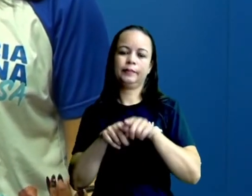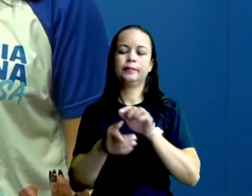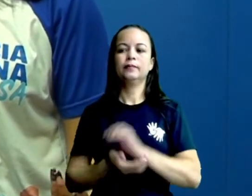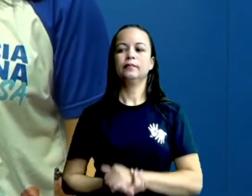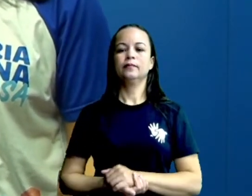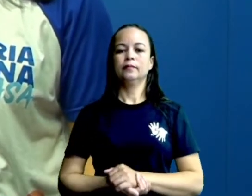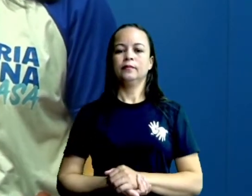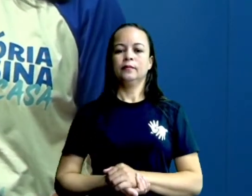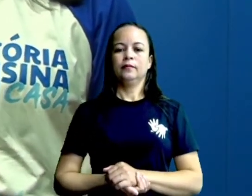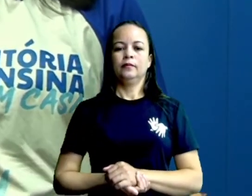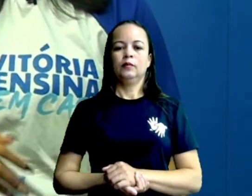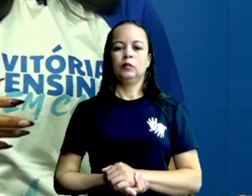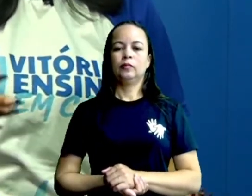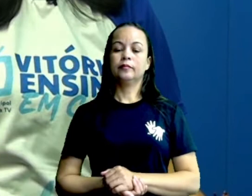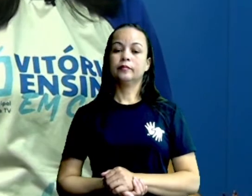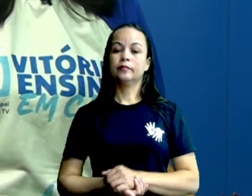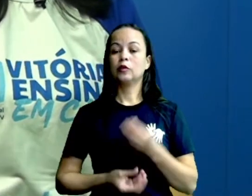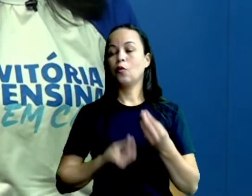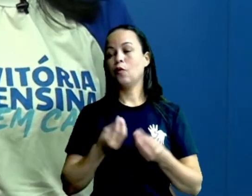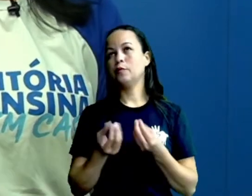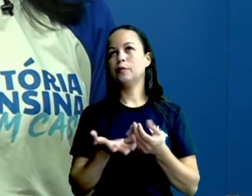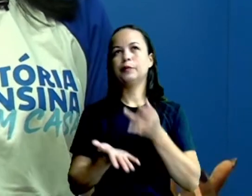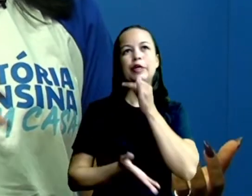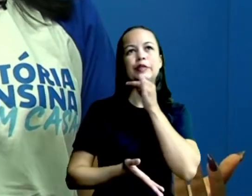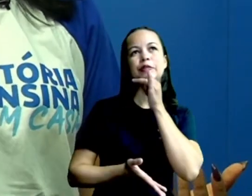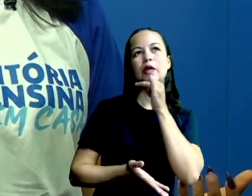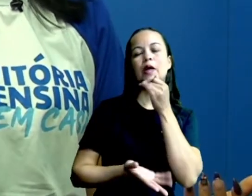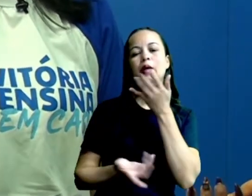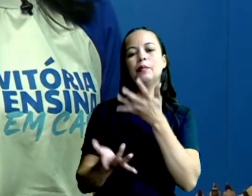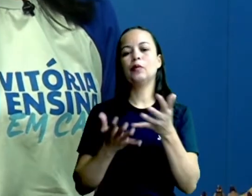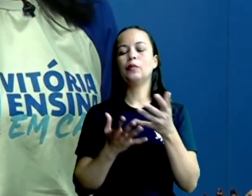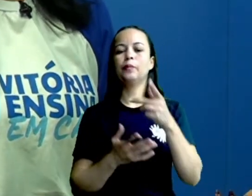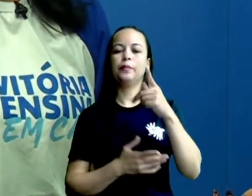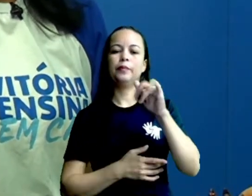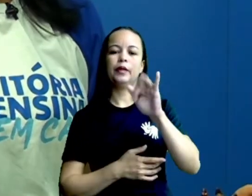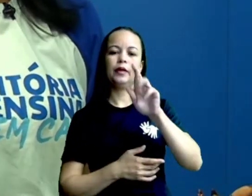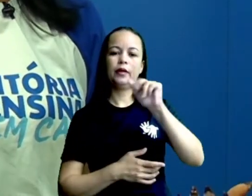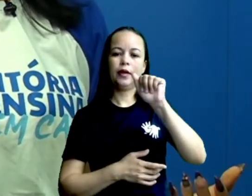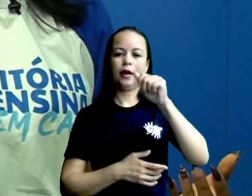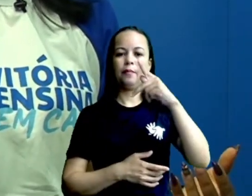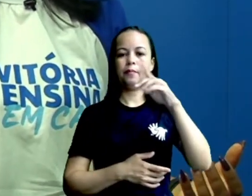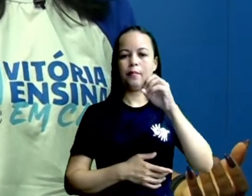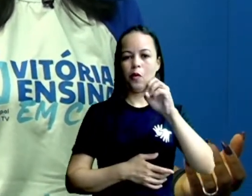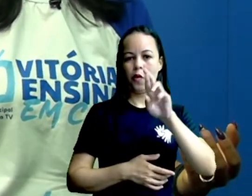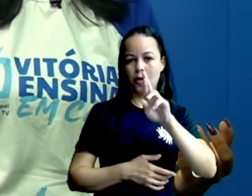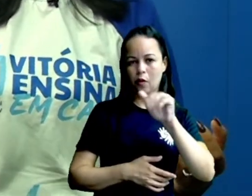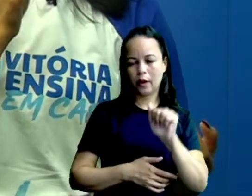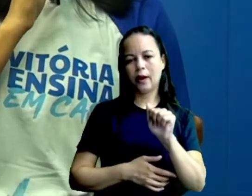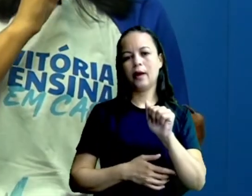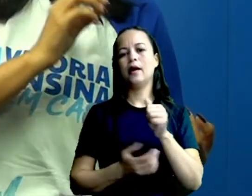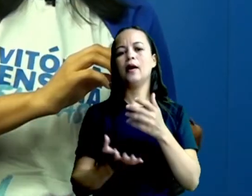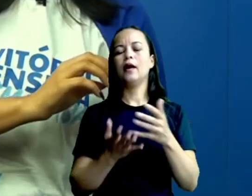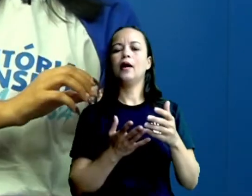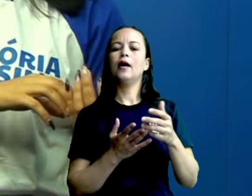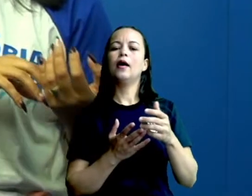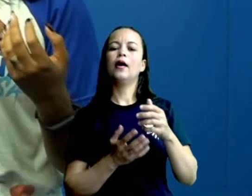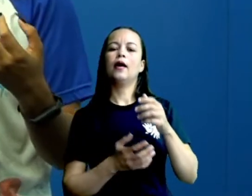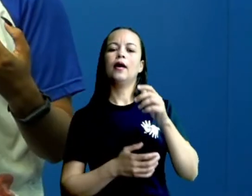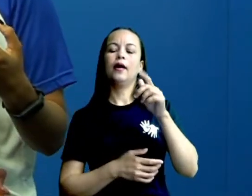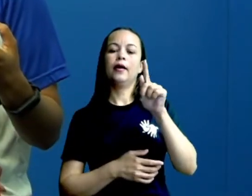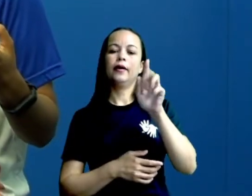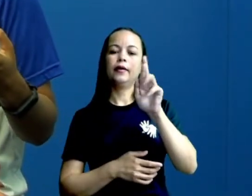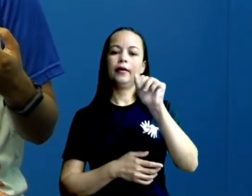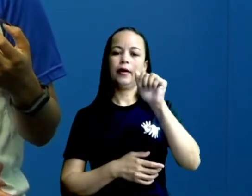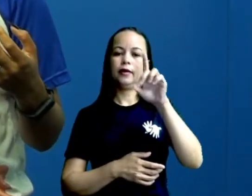cidades, ok? Como é o caso, por exemplo, de Pirapora, do Bom Jesus, Cabreúva